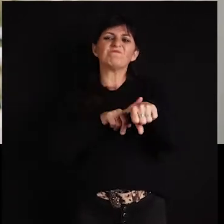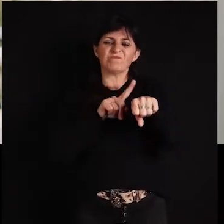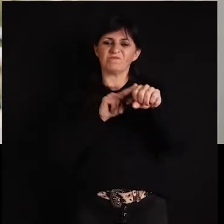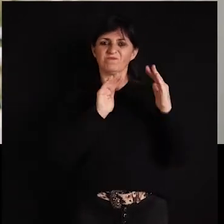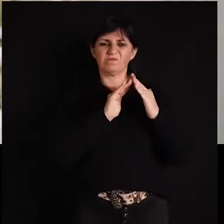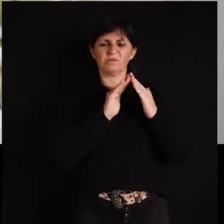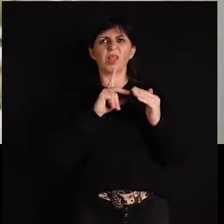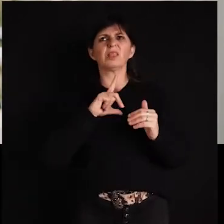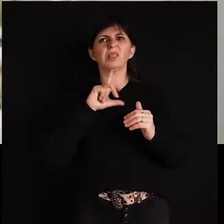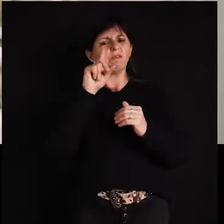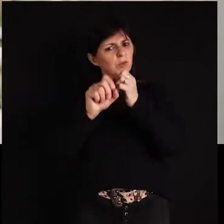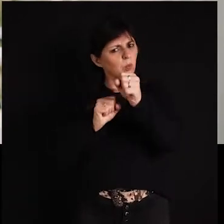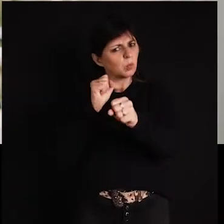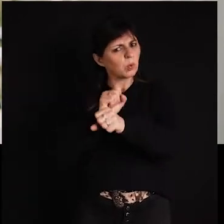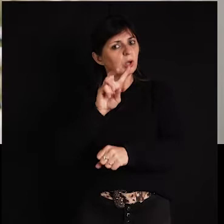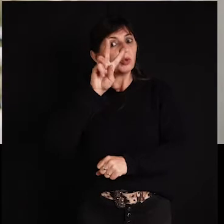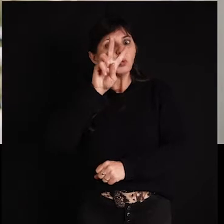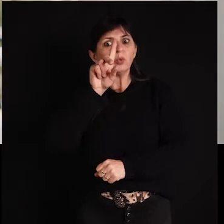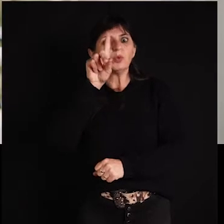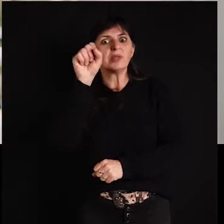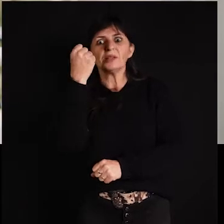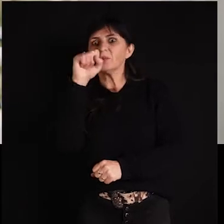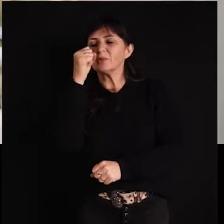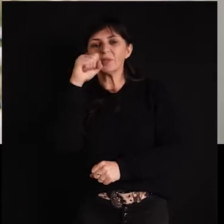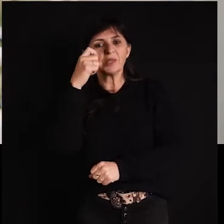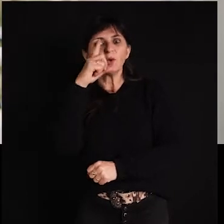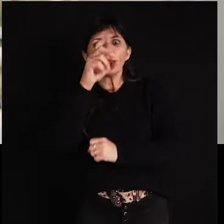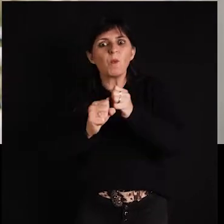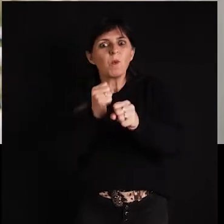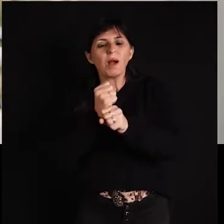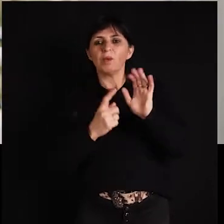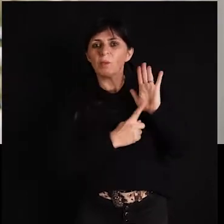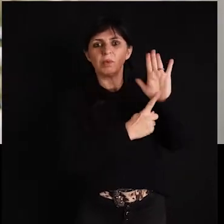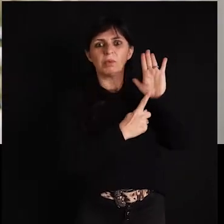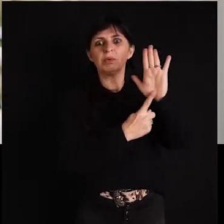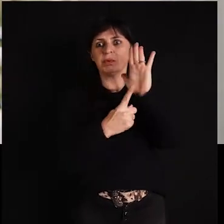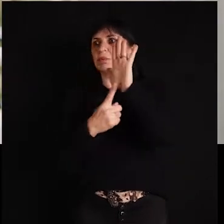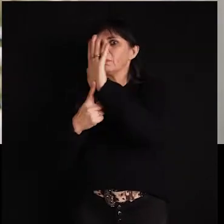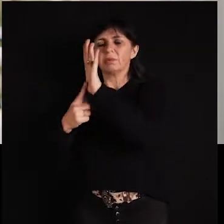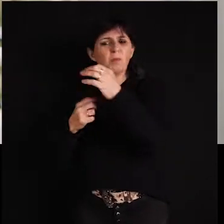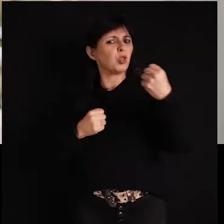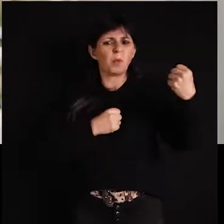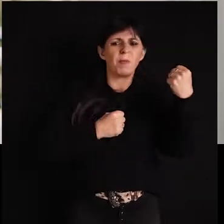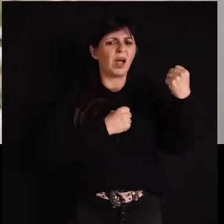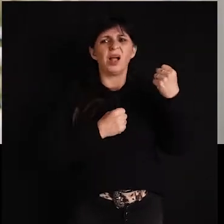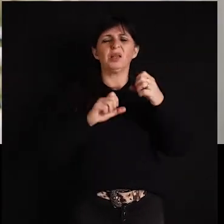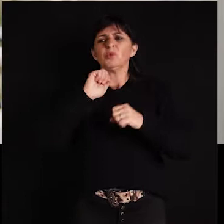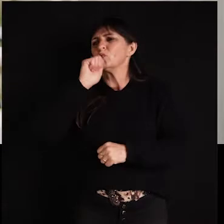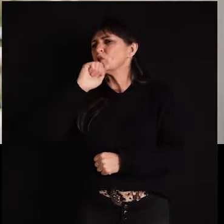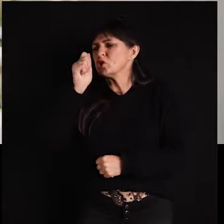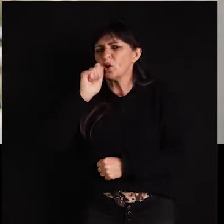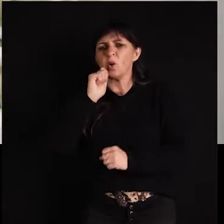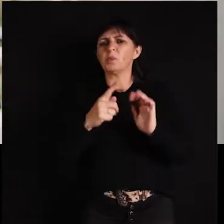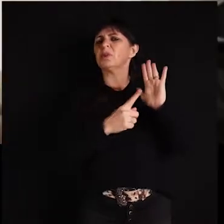teve um ano que foi 218 apresentação num ano. Então é muito, muito baile, muito show, muita apresentação